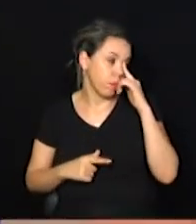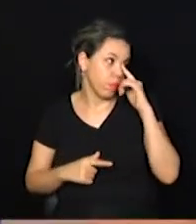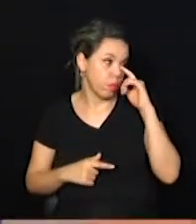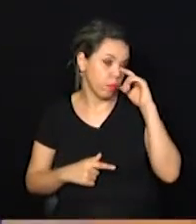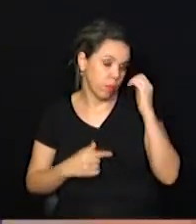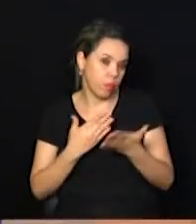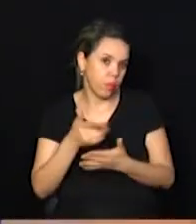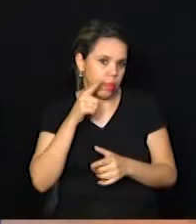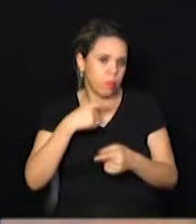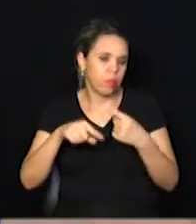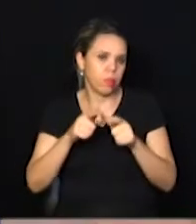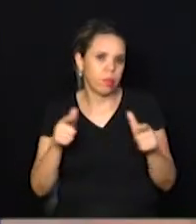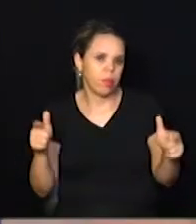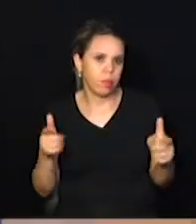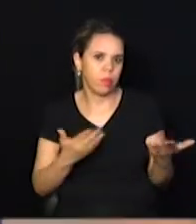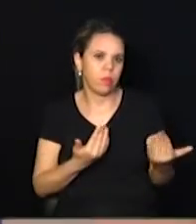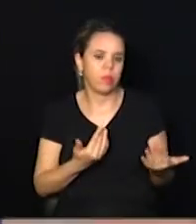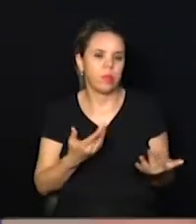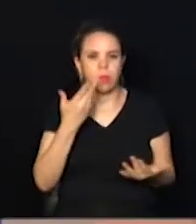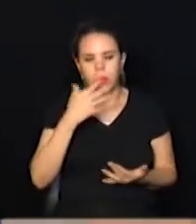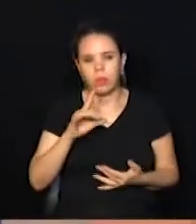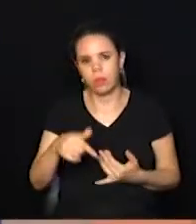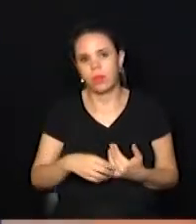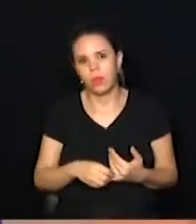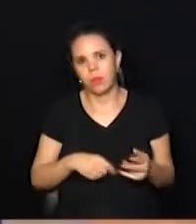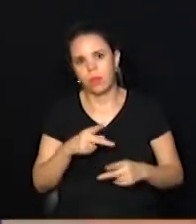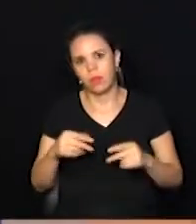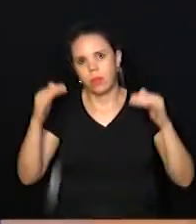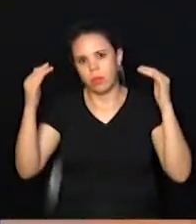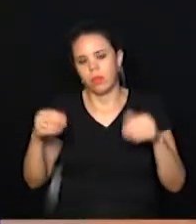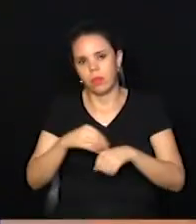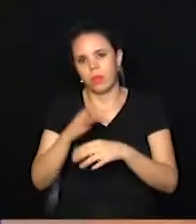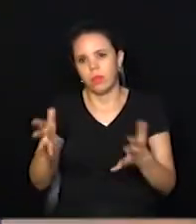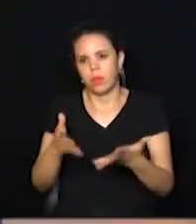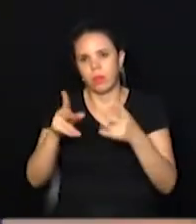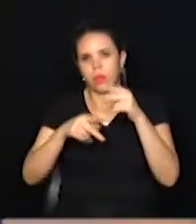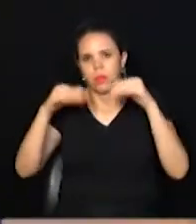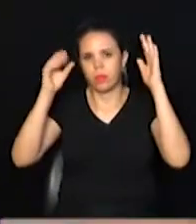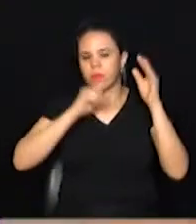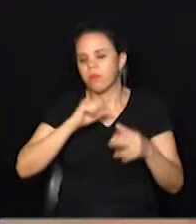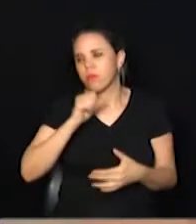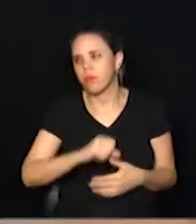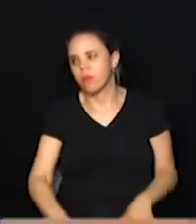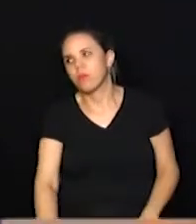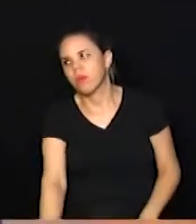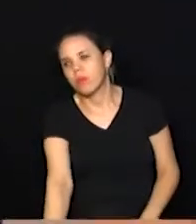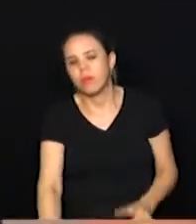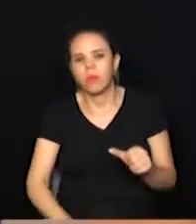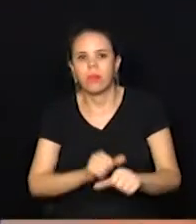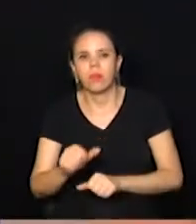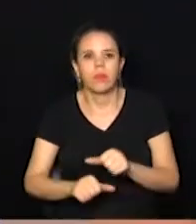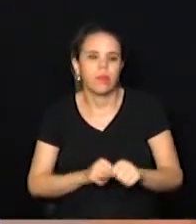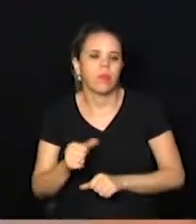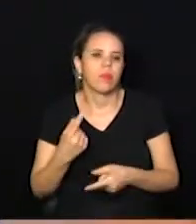começou a ganhar primeiro os jovens, as crianças, e as crianças que foram ganhando os mais velhos. E isso foi virando um negócio assim